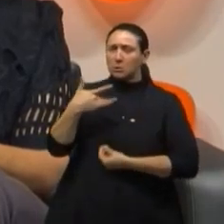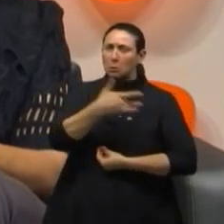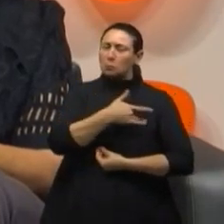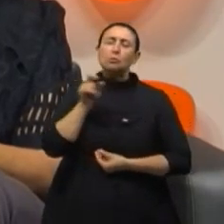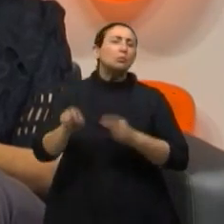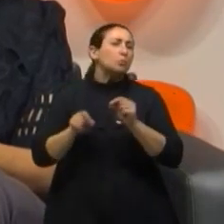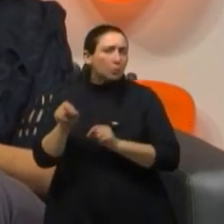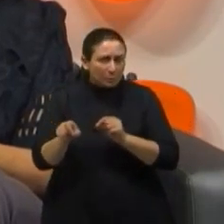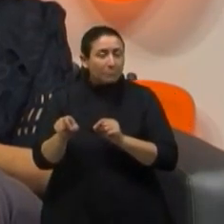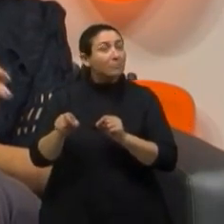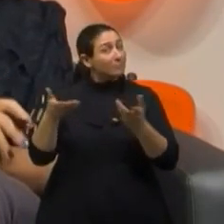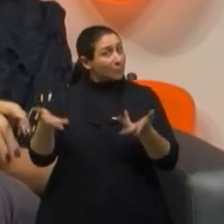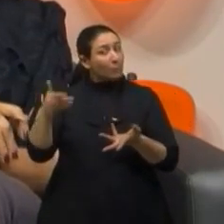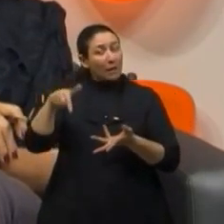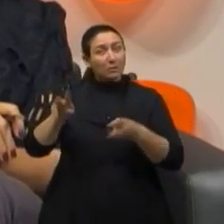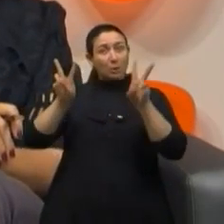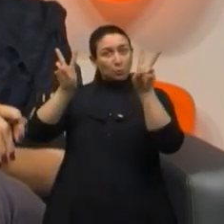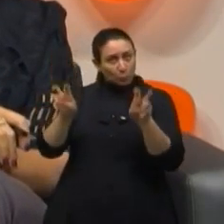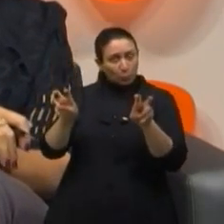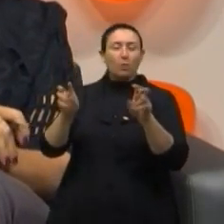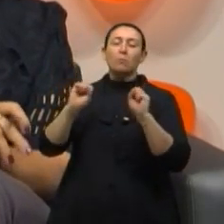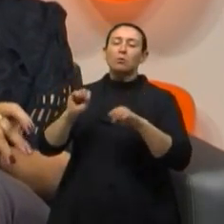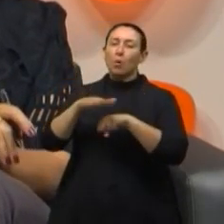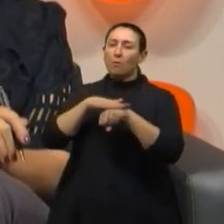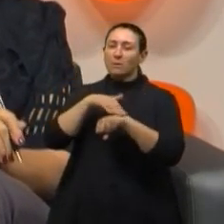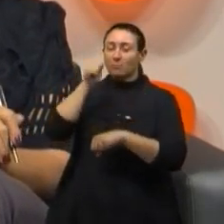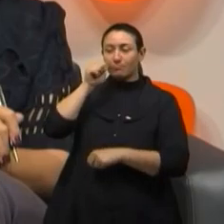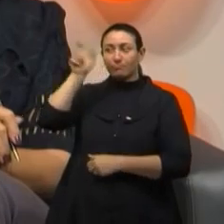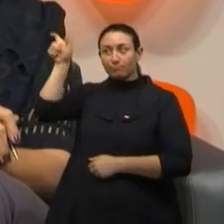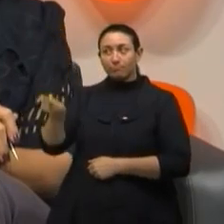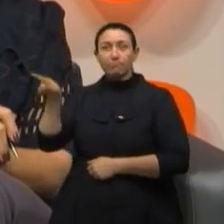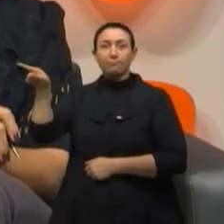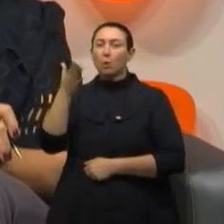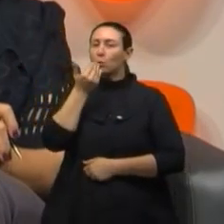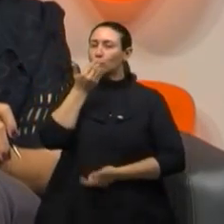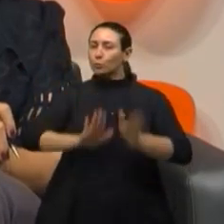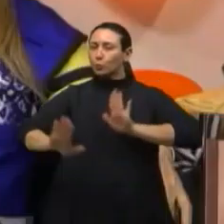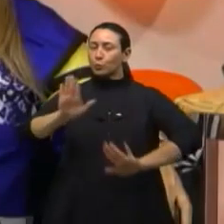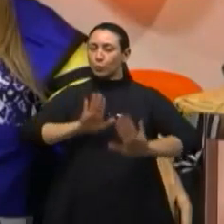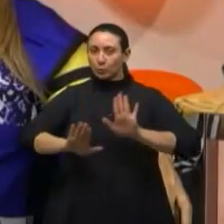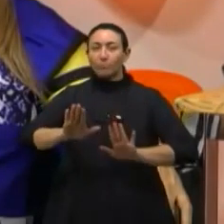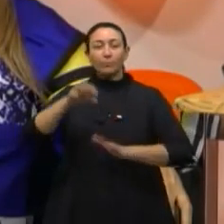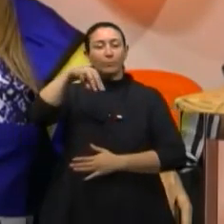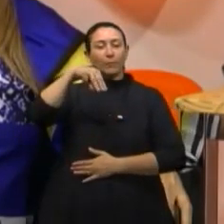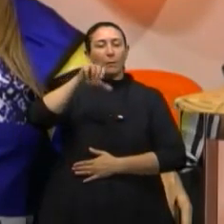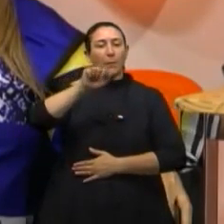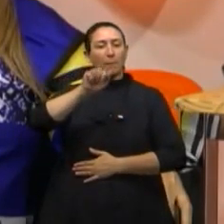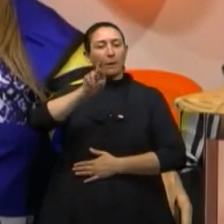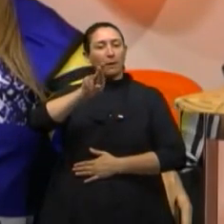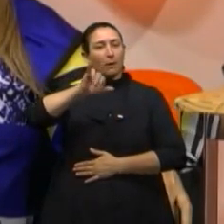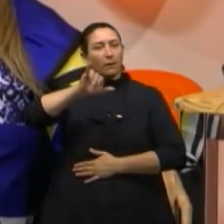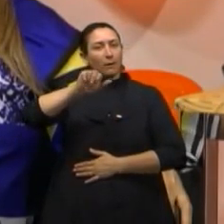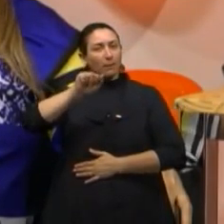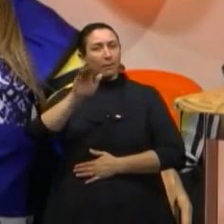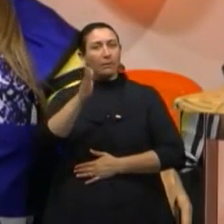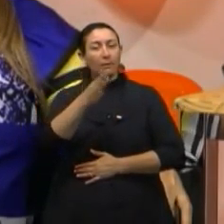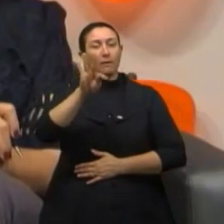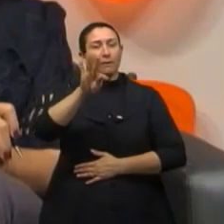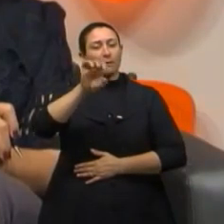organismo sobre essas e outras questões eu converso com a nutricionista Clínica e social Maria Terezinha Oscar